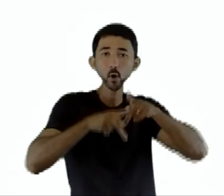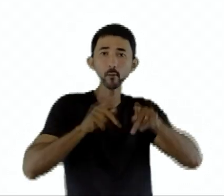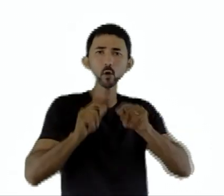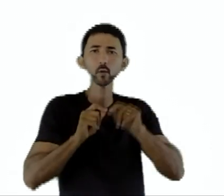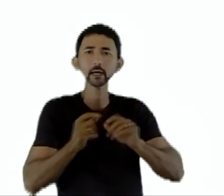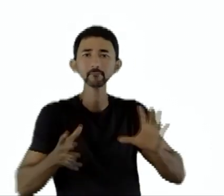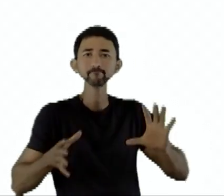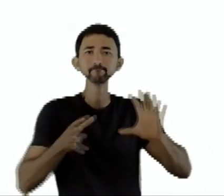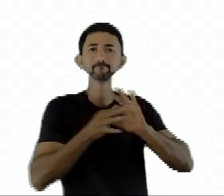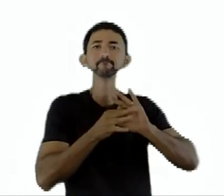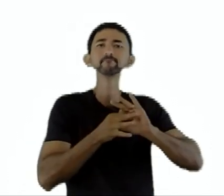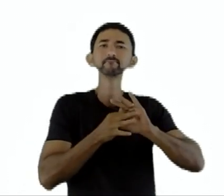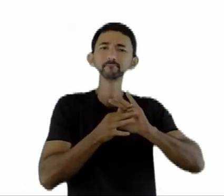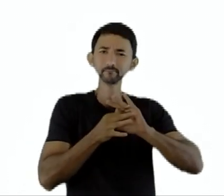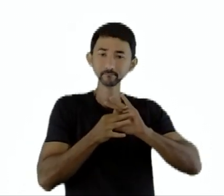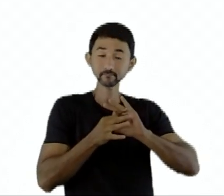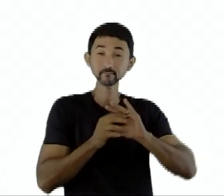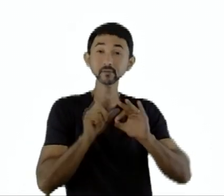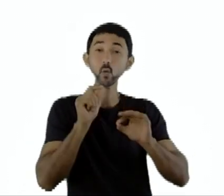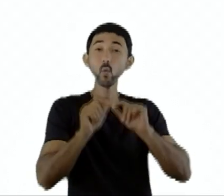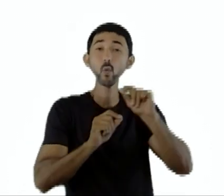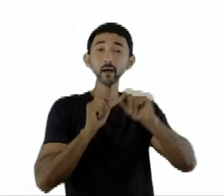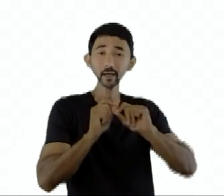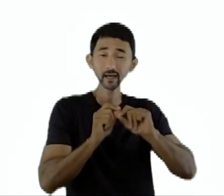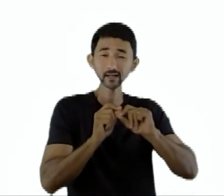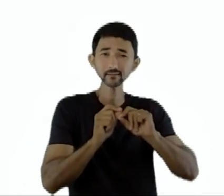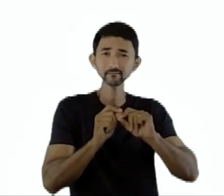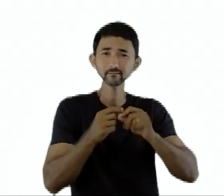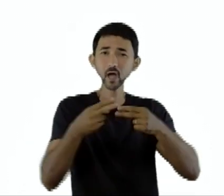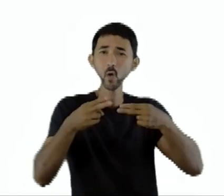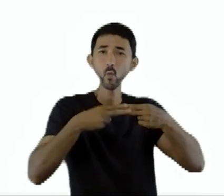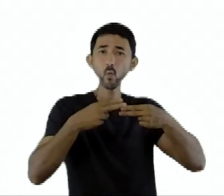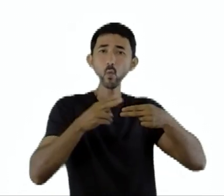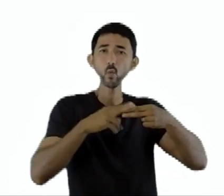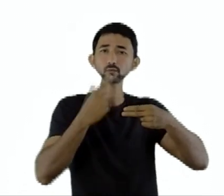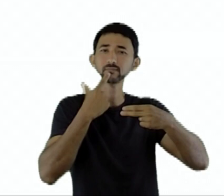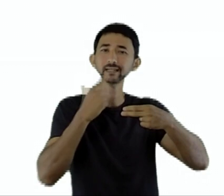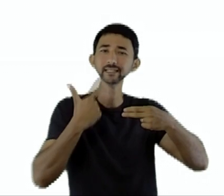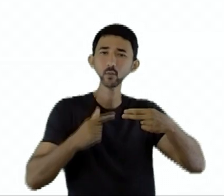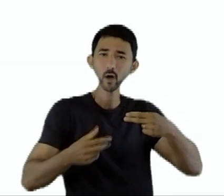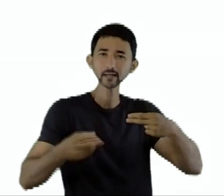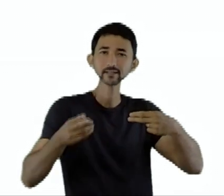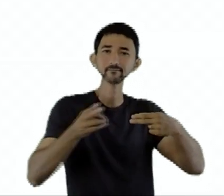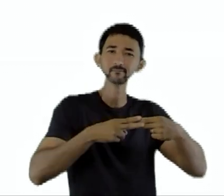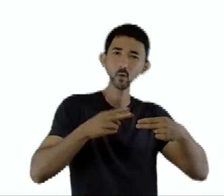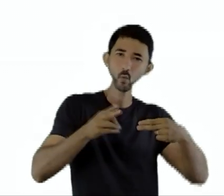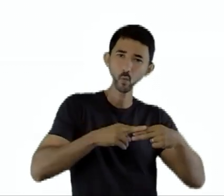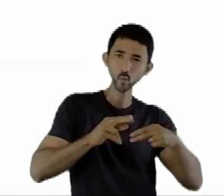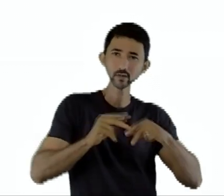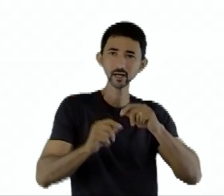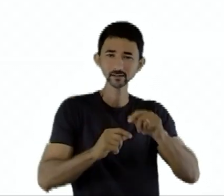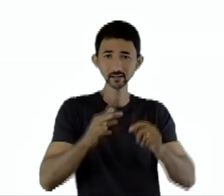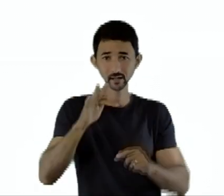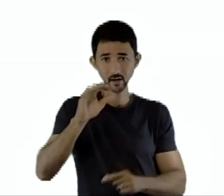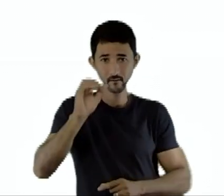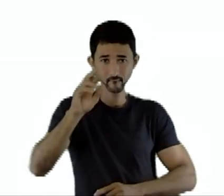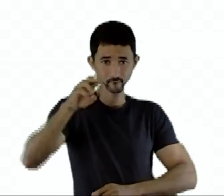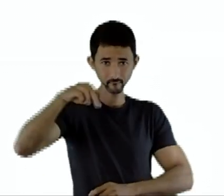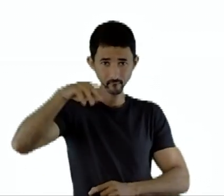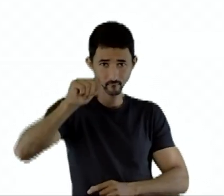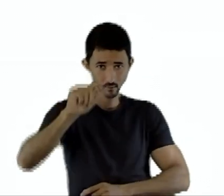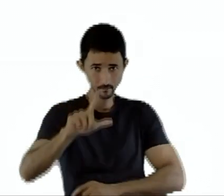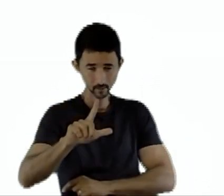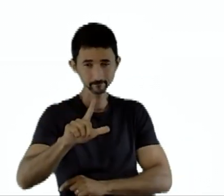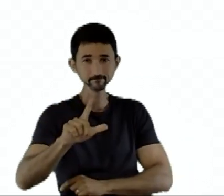está associada apenas ao uso da linguagem que é chamada de formal. Então,